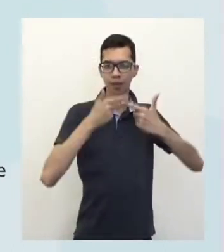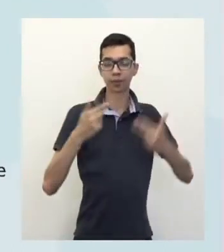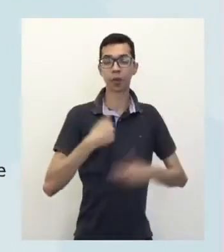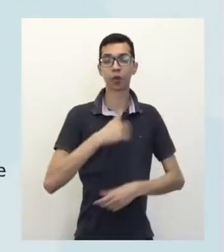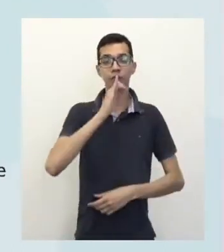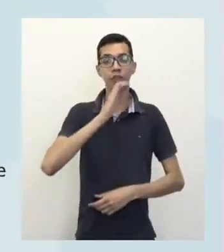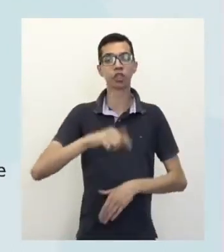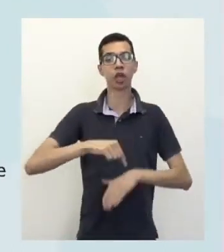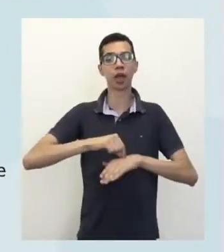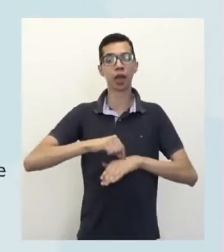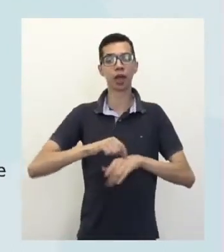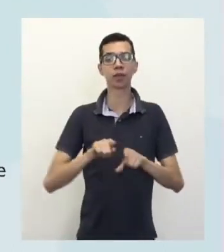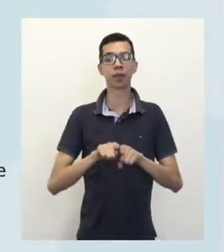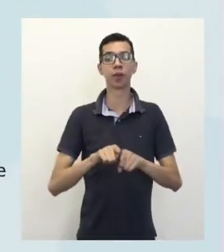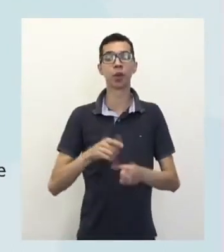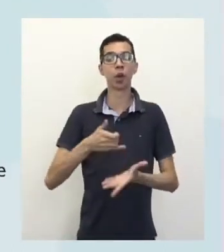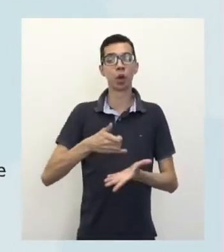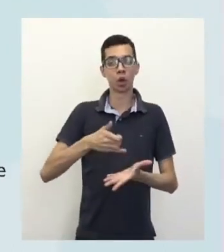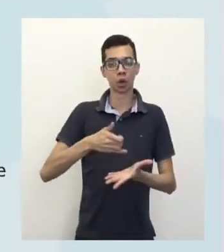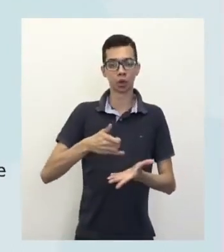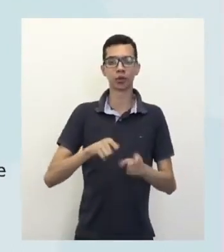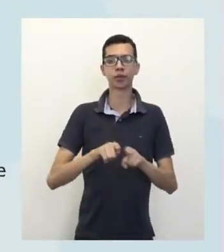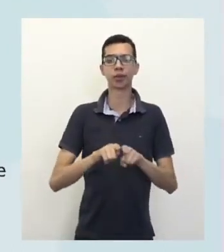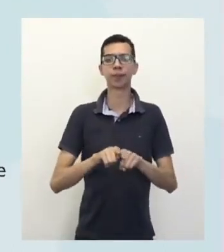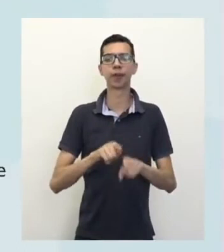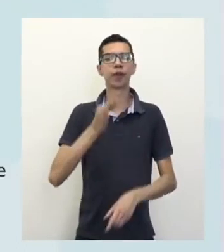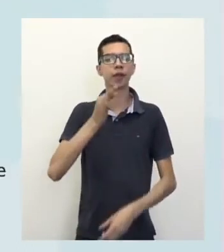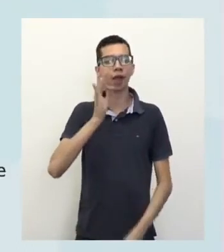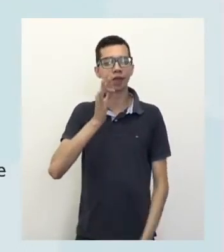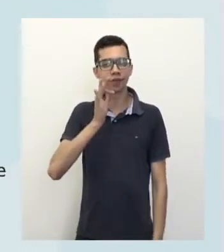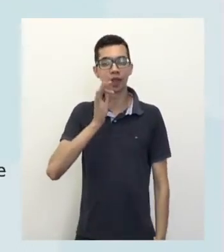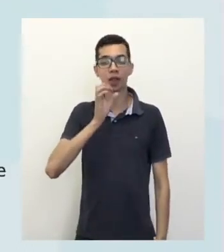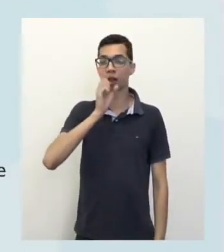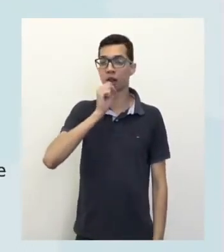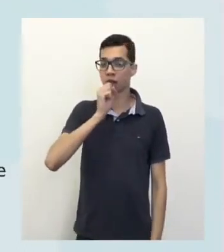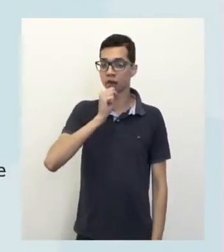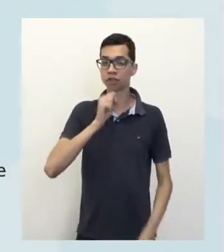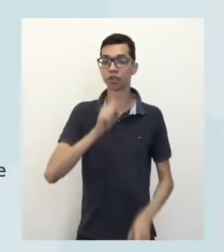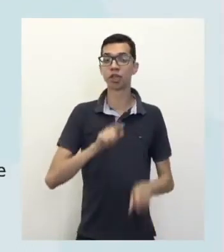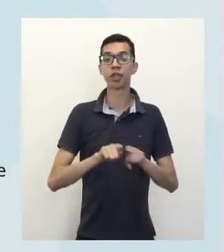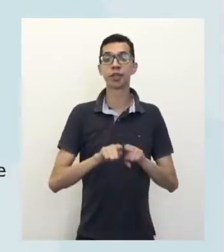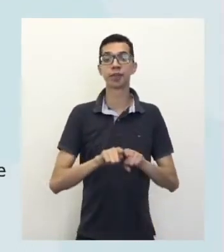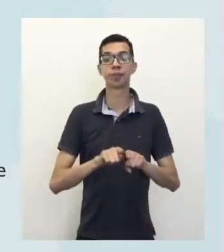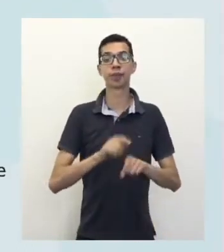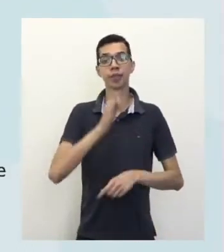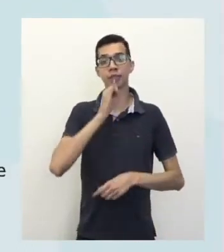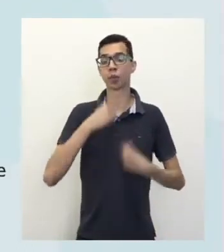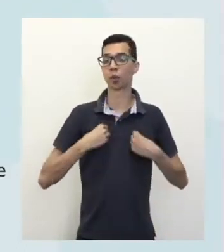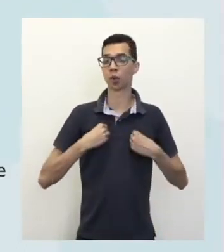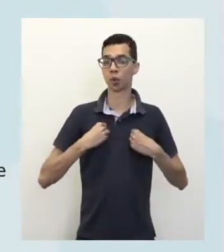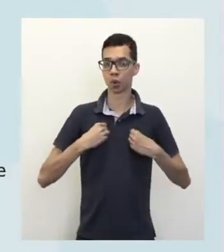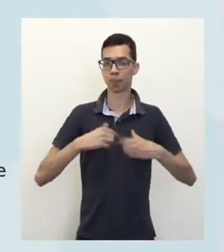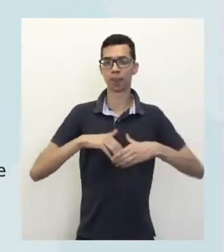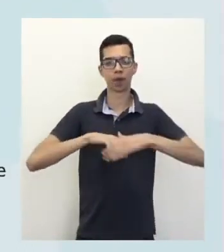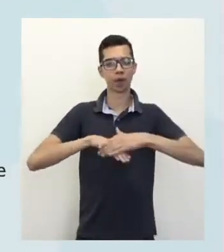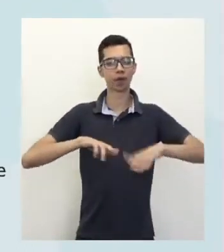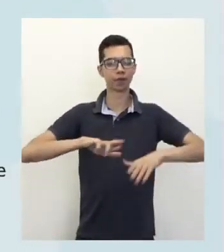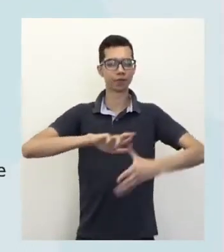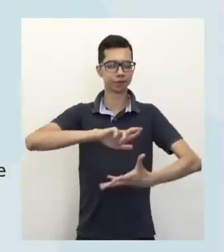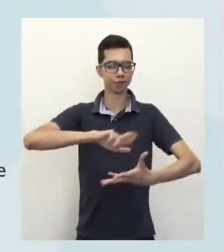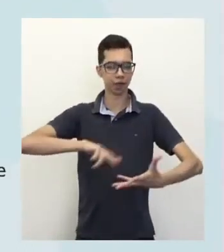café, a laranja, que já foi tema das aulas aqui, a indústria têxtil, a produção de roupas e calçados,